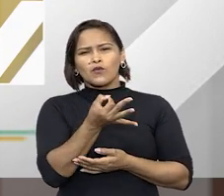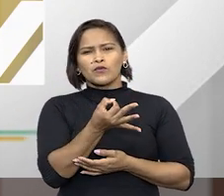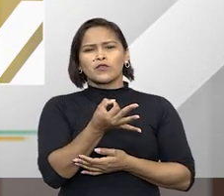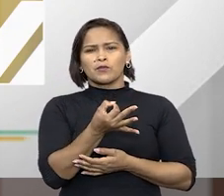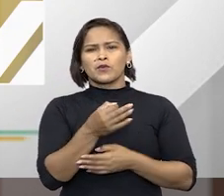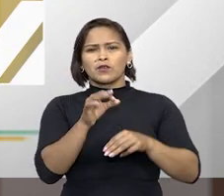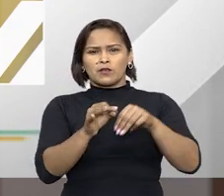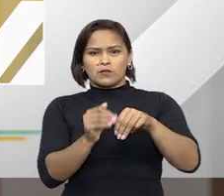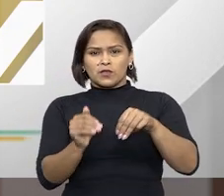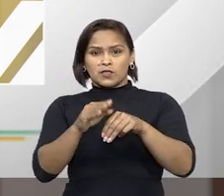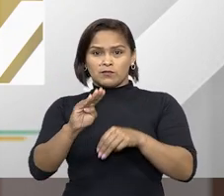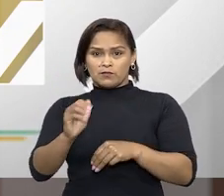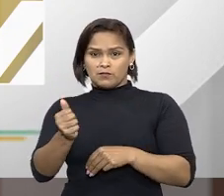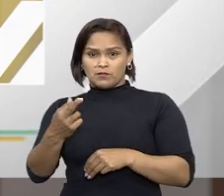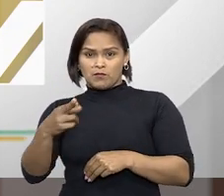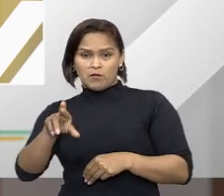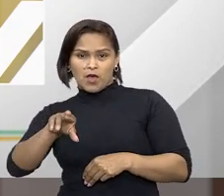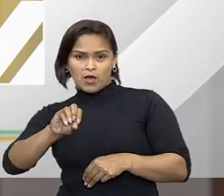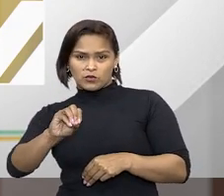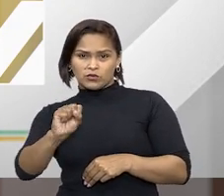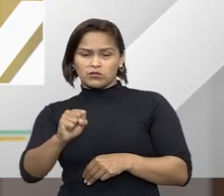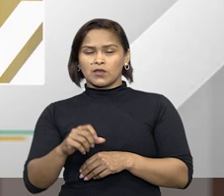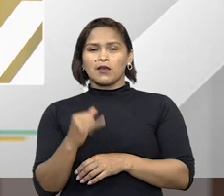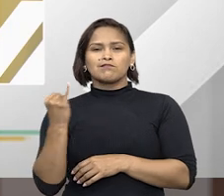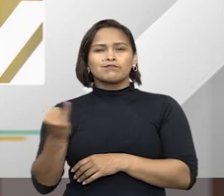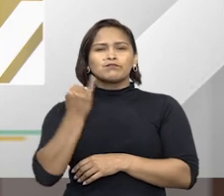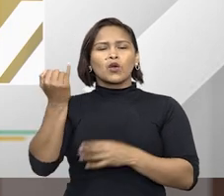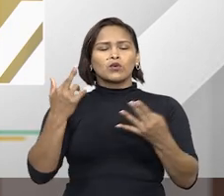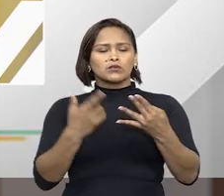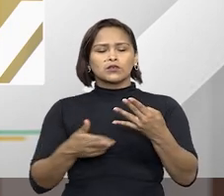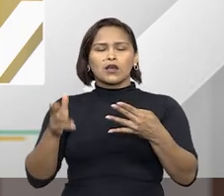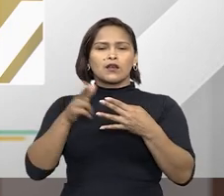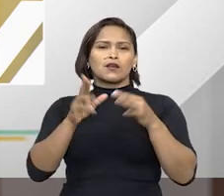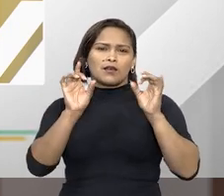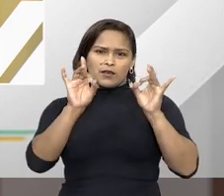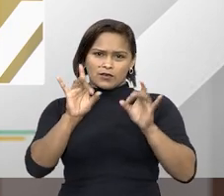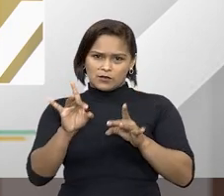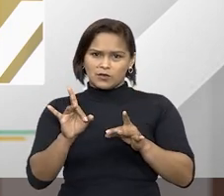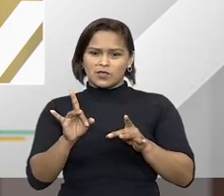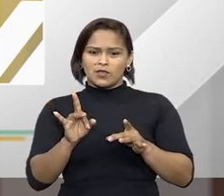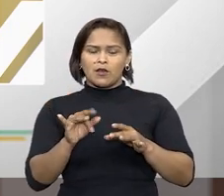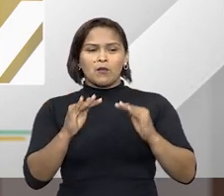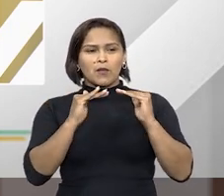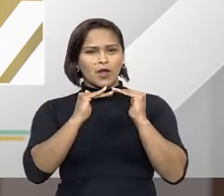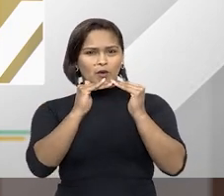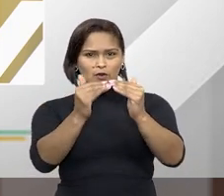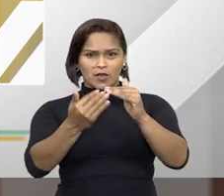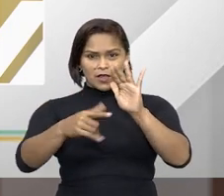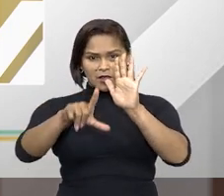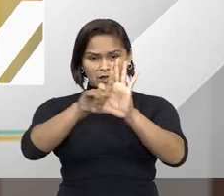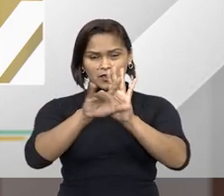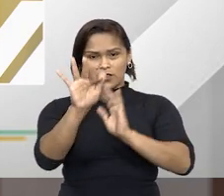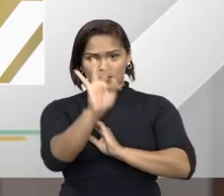à importância, à relevância do recurso especial para a uniformização da legislação federal.